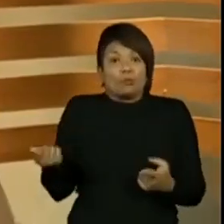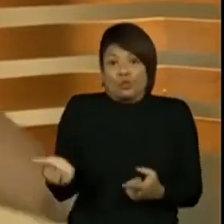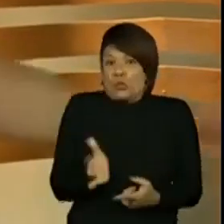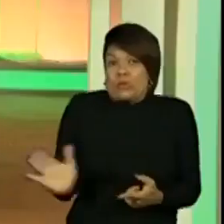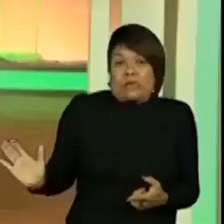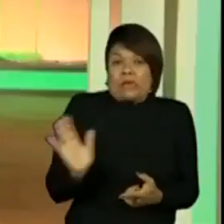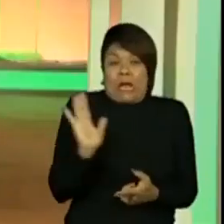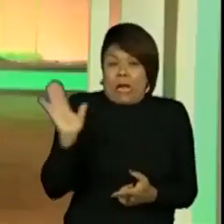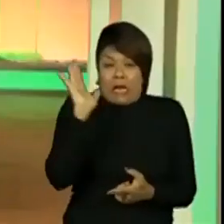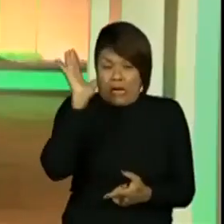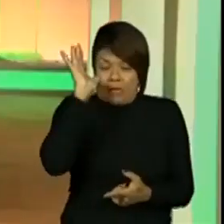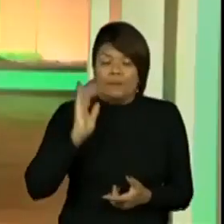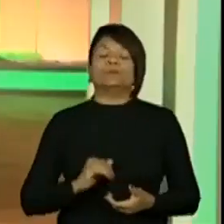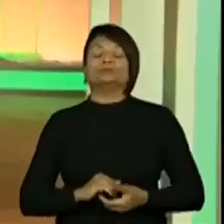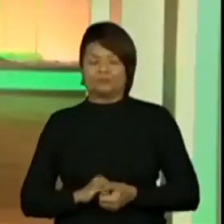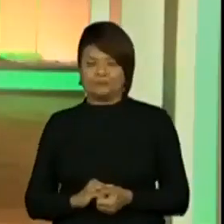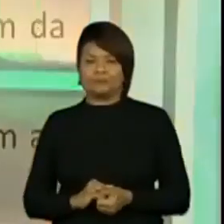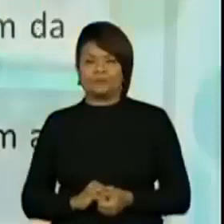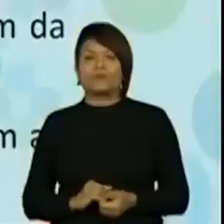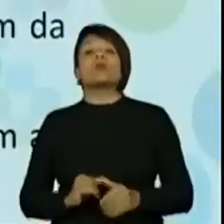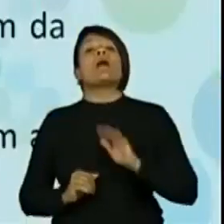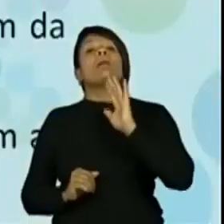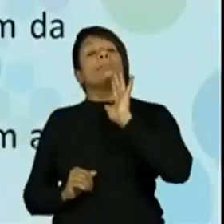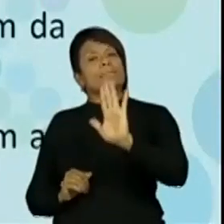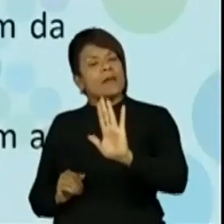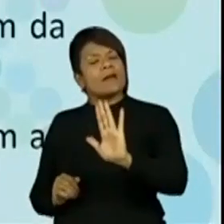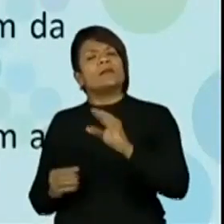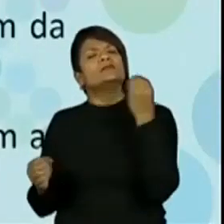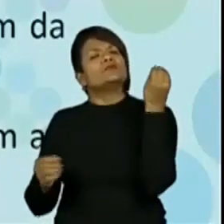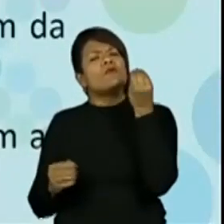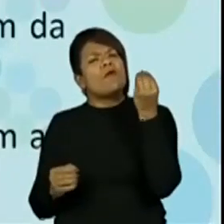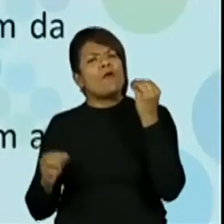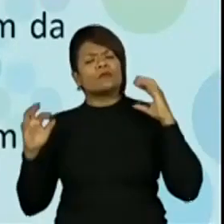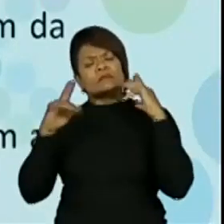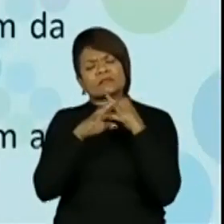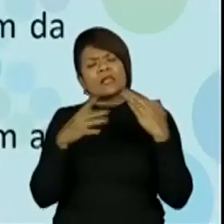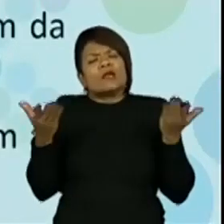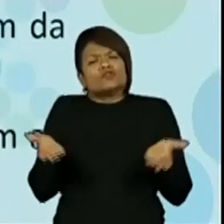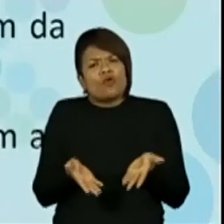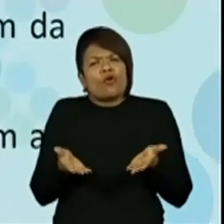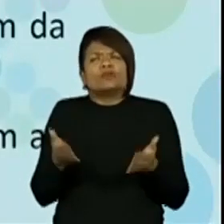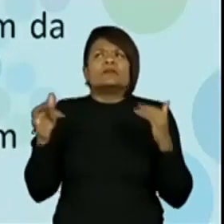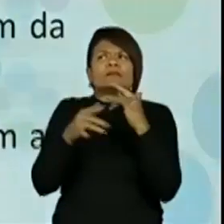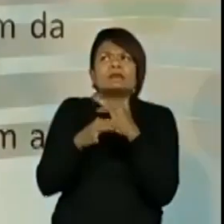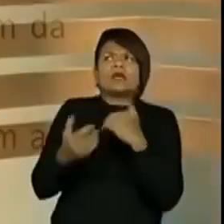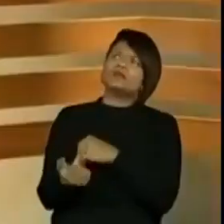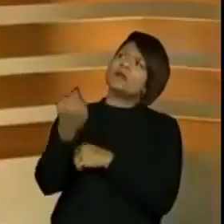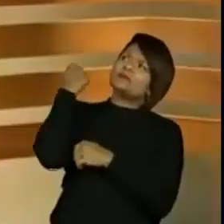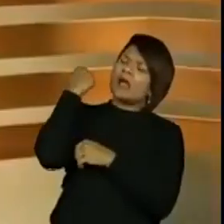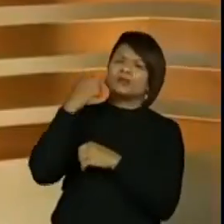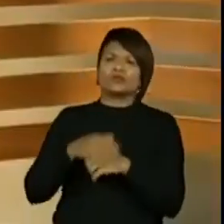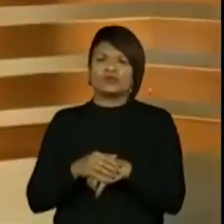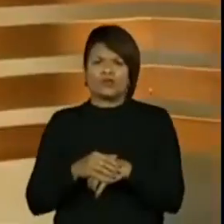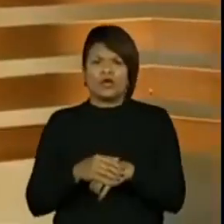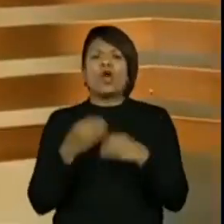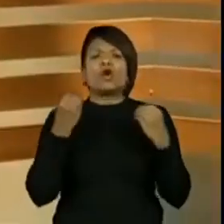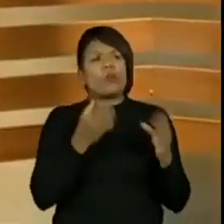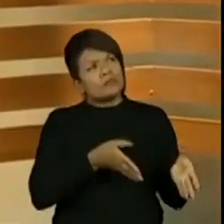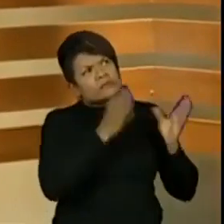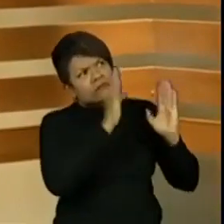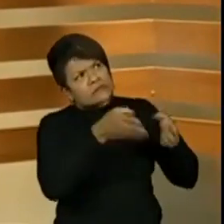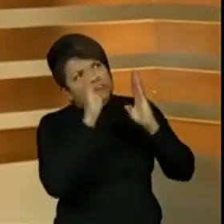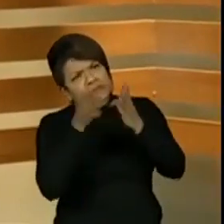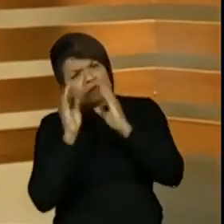altíssimo. Como ocorrem as mudanças na cidade e no campo? Para quem mora, porque a gente pensa muito em quem mora